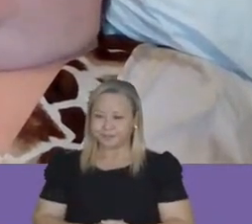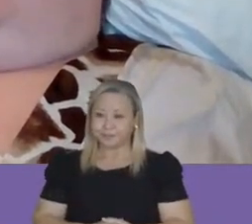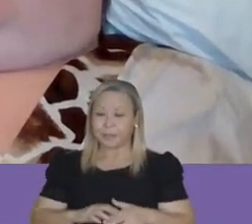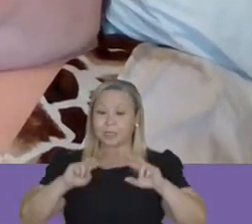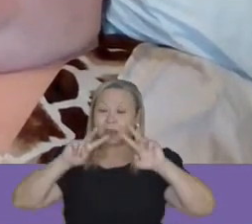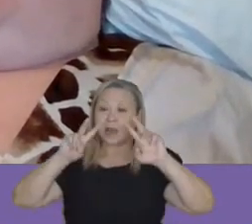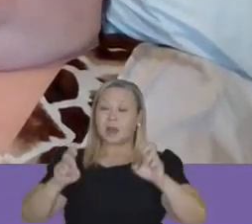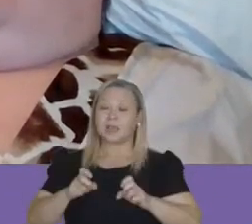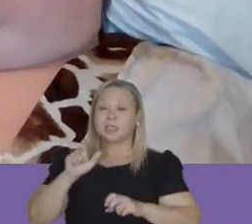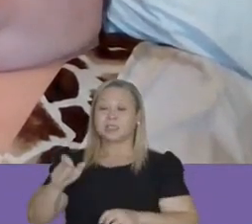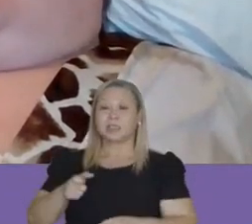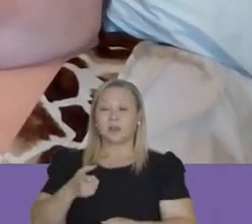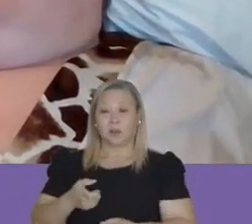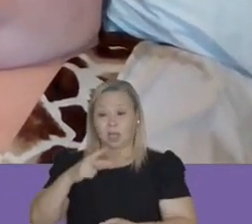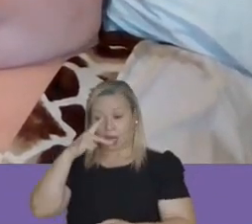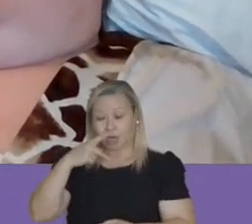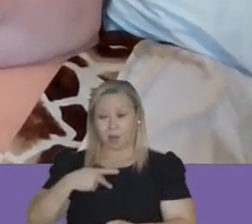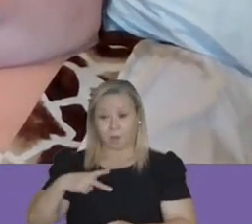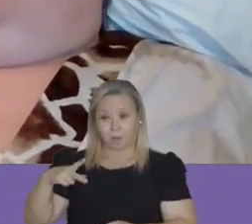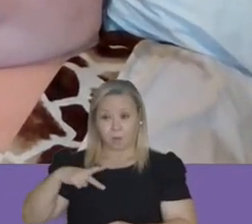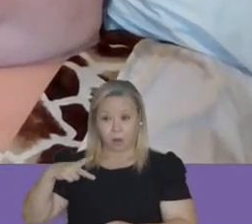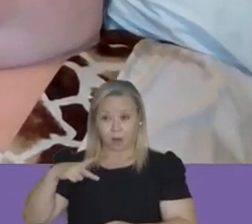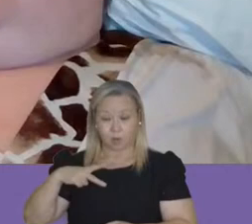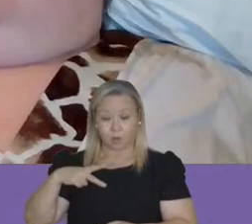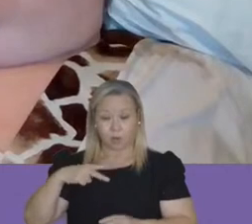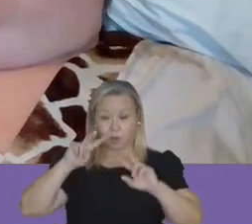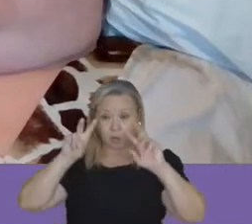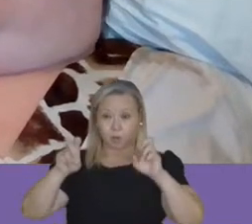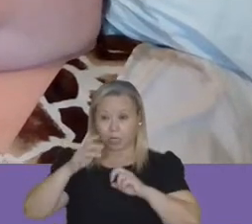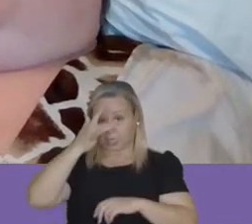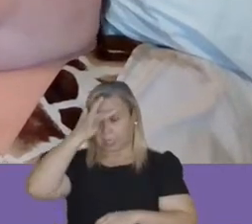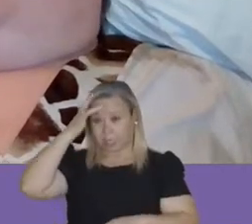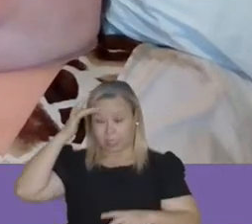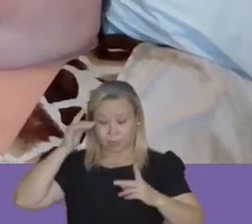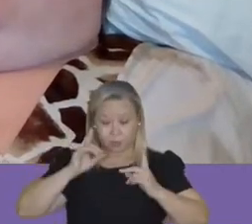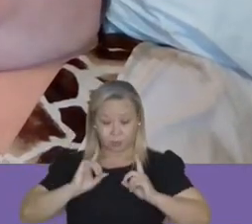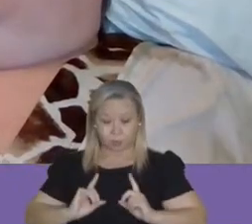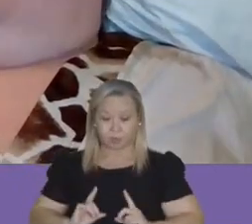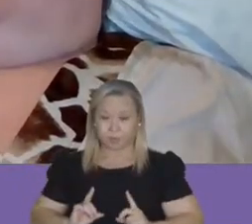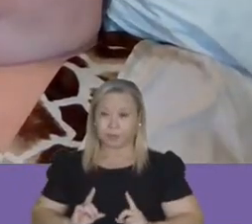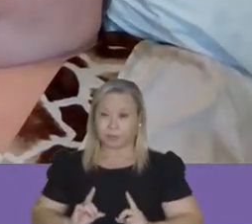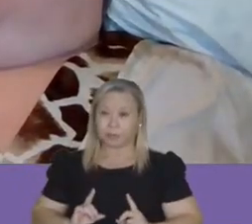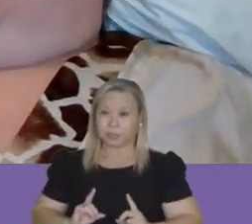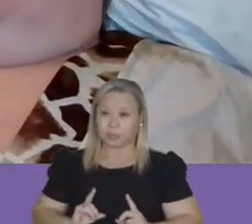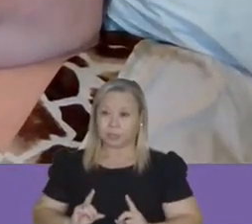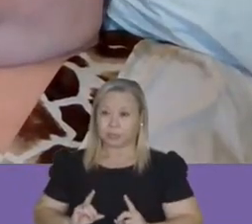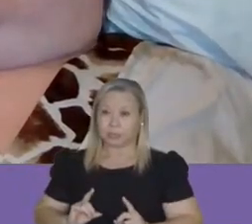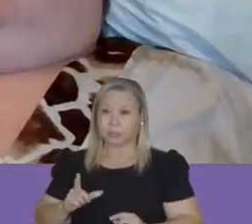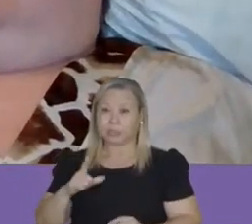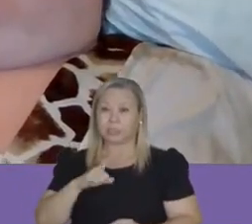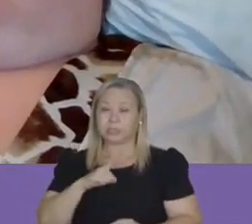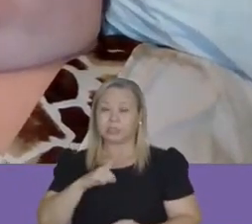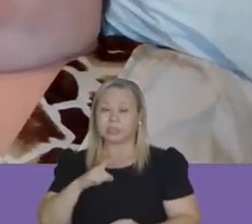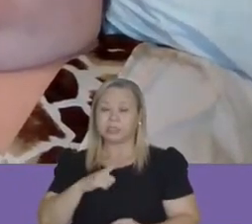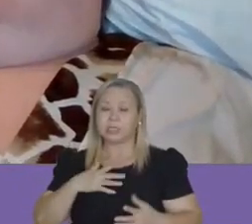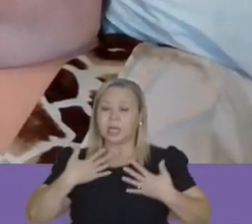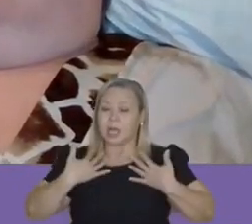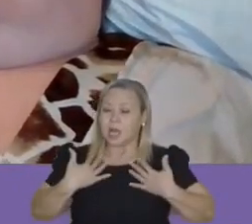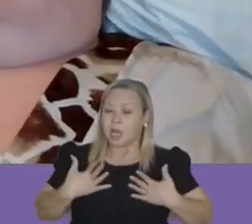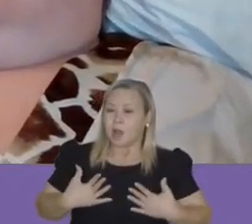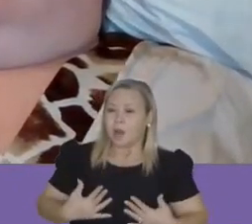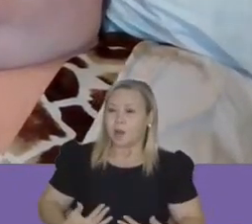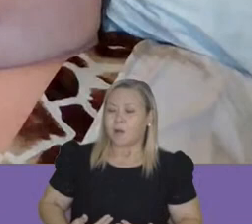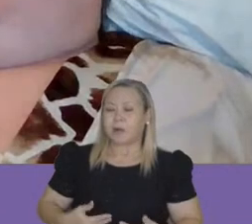é que, particularmente no caso das pessoas com deficiência, como eu disse, é uma vestimenta